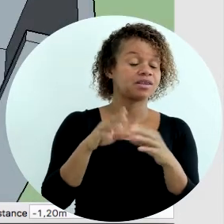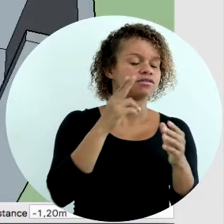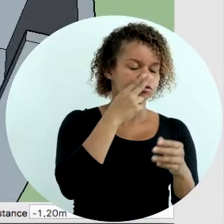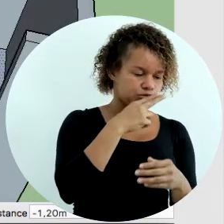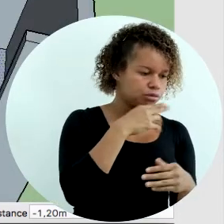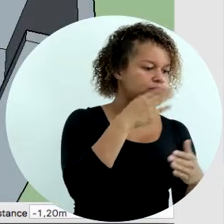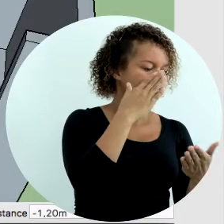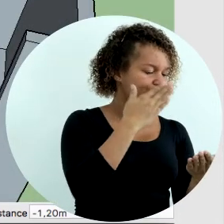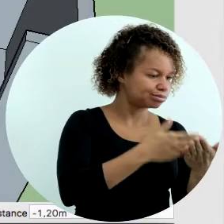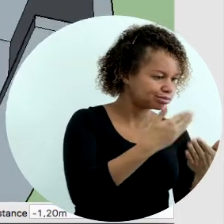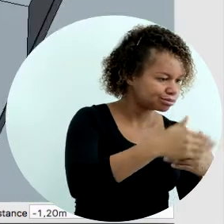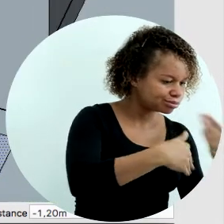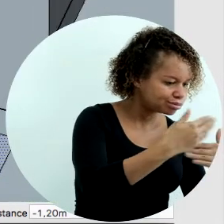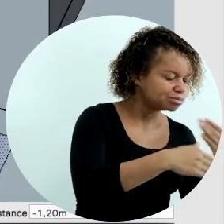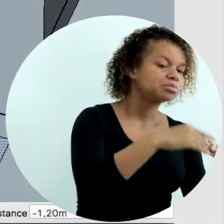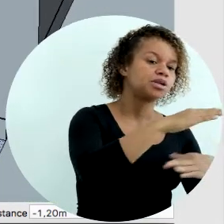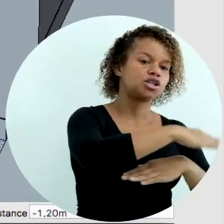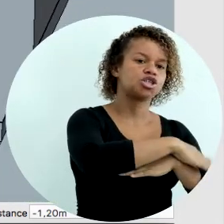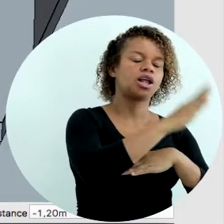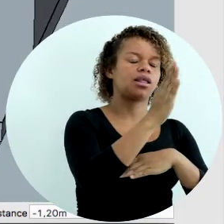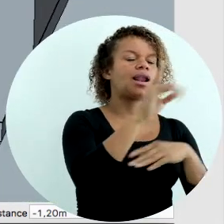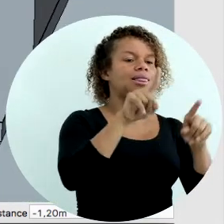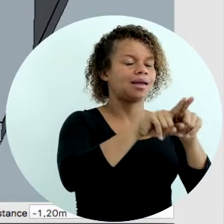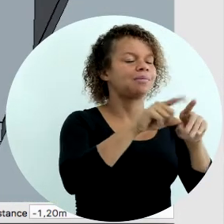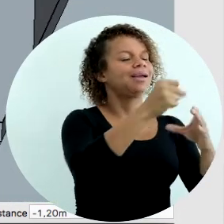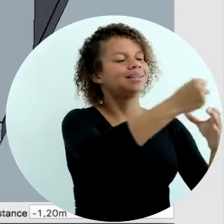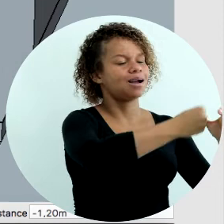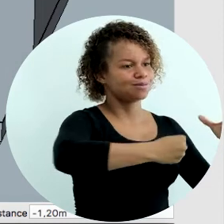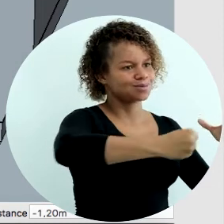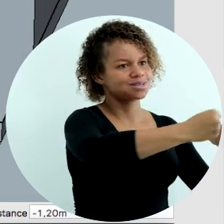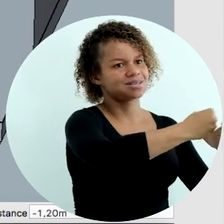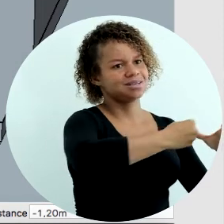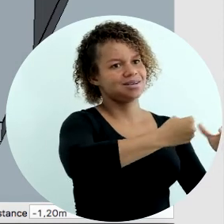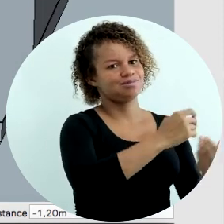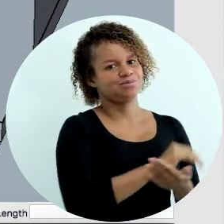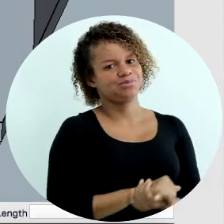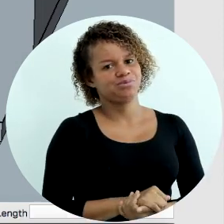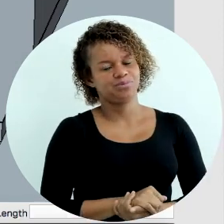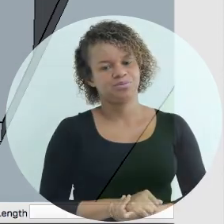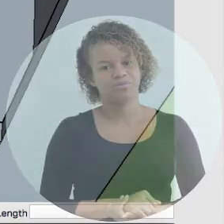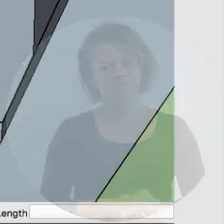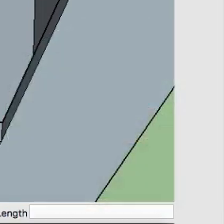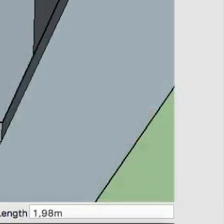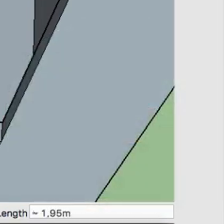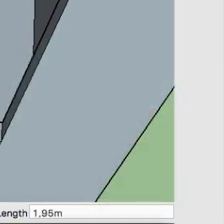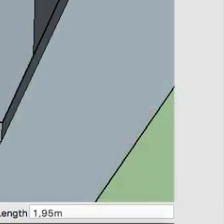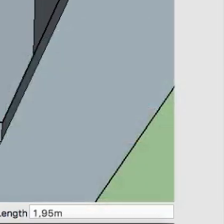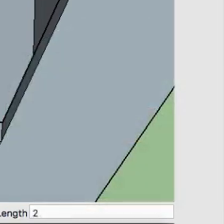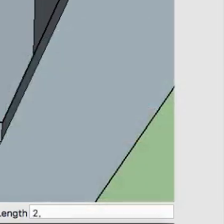E vou fazer o mesmo procedimento para a janela da cozinha.